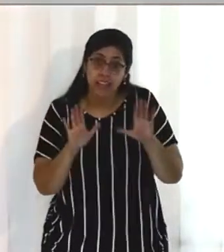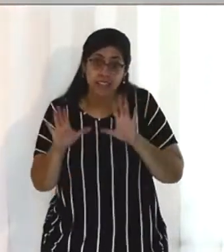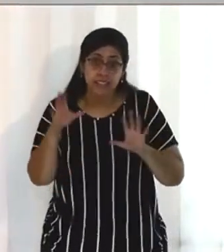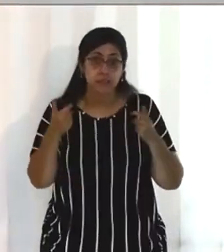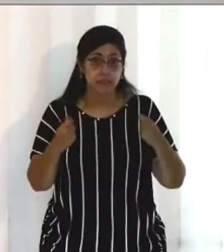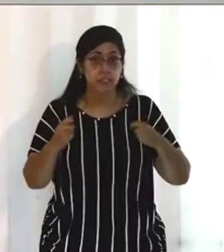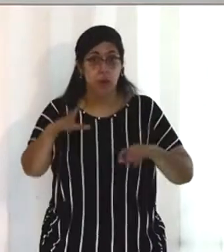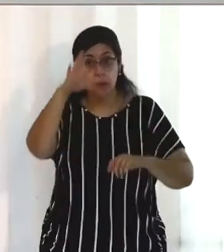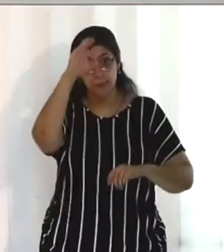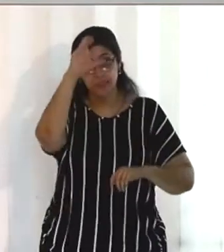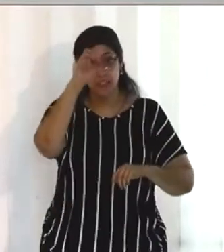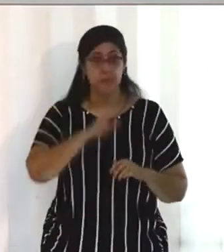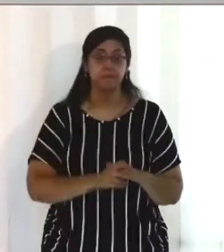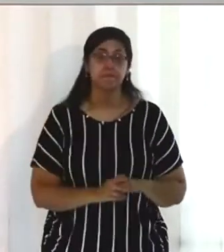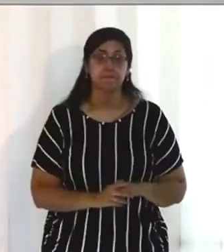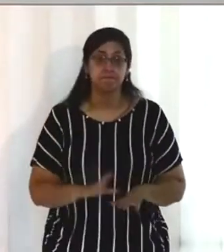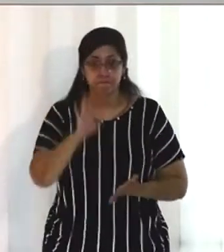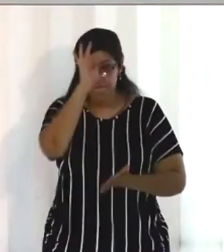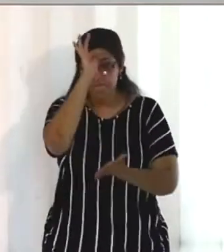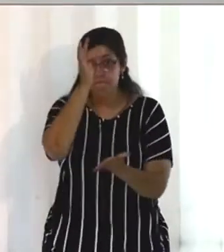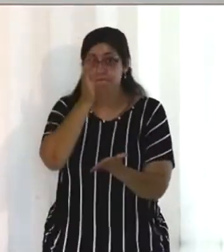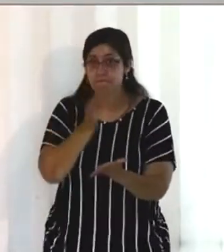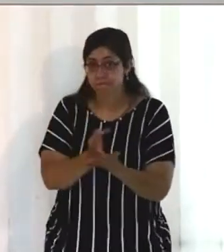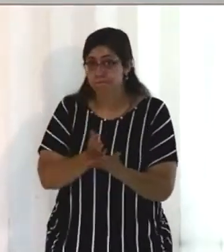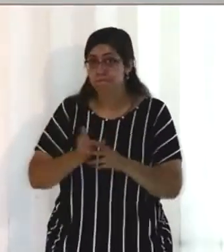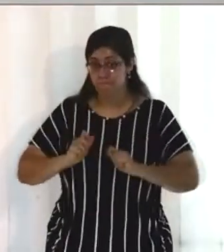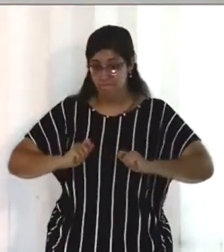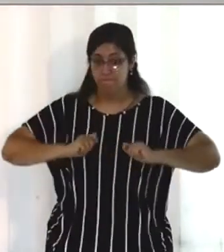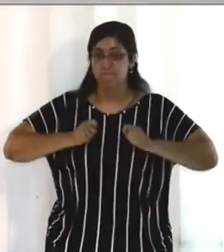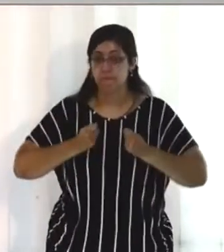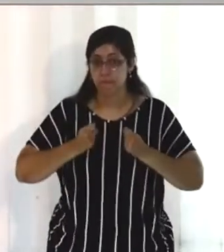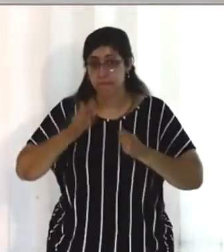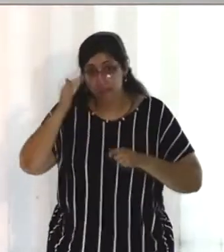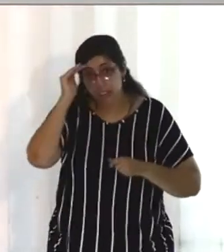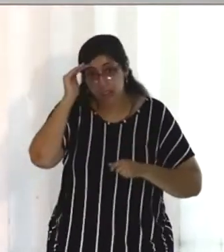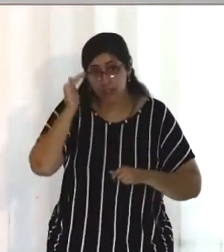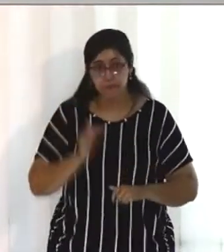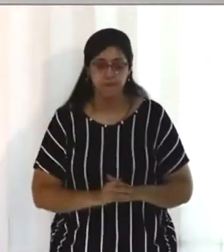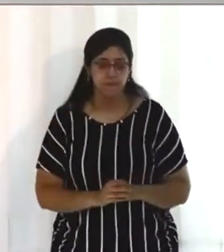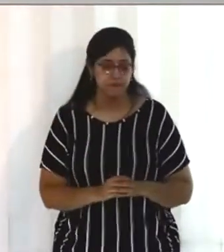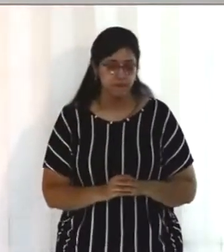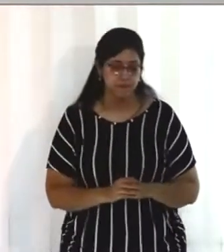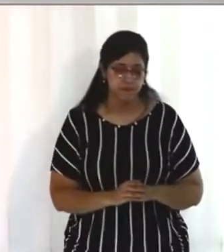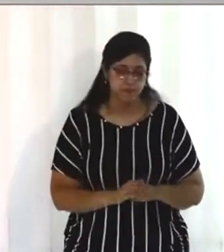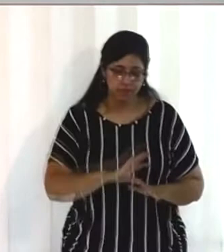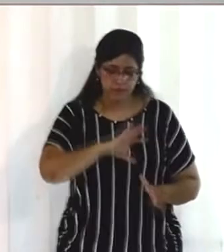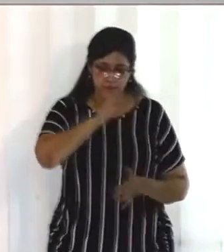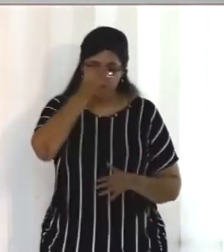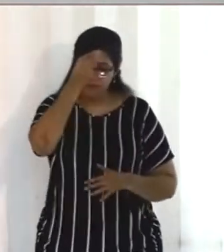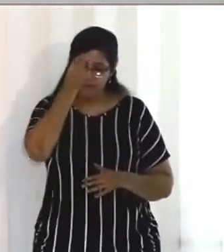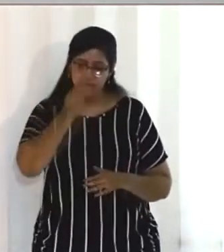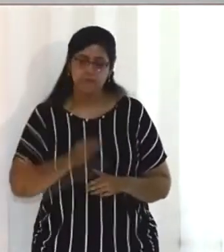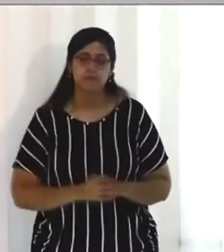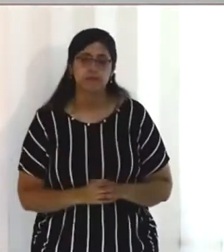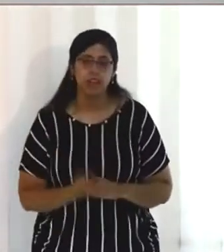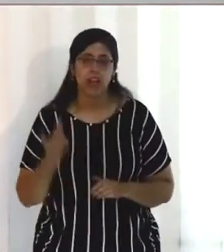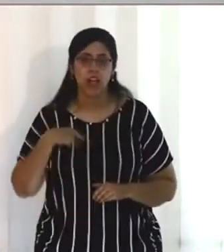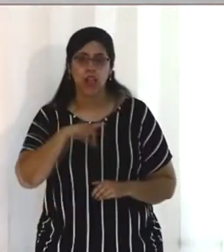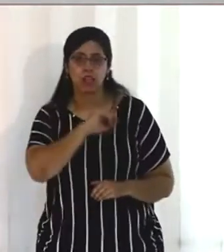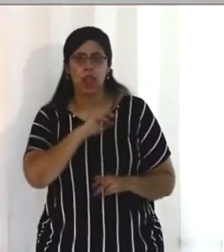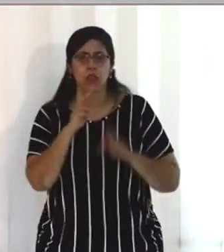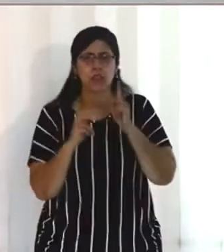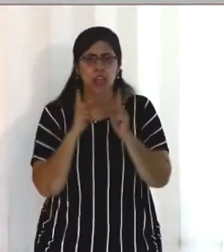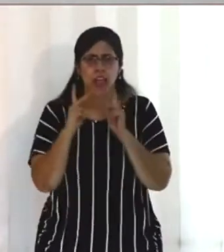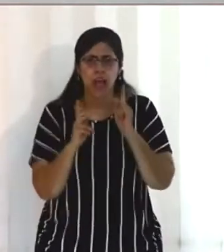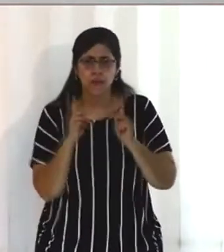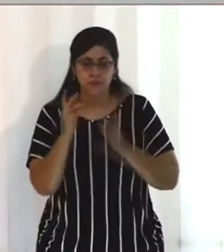como exercitar a fé. Veja só, essa é uma passagem que fala de consagração, de adoração e